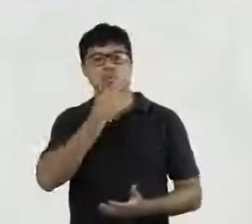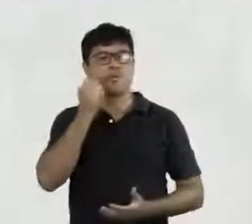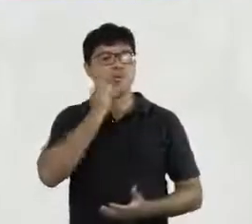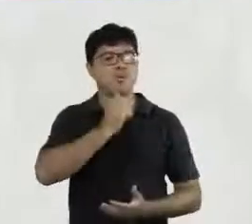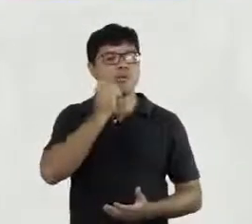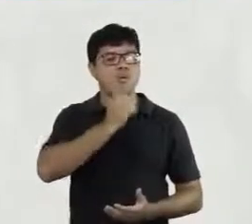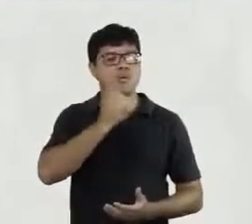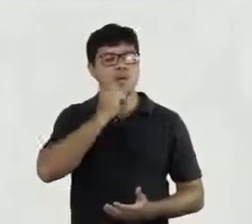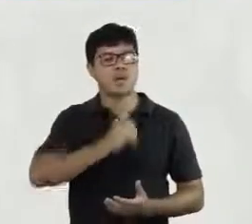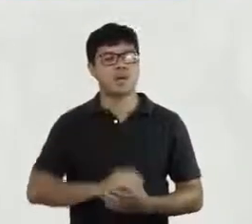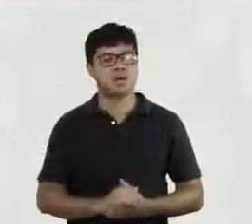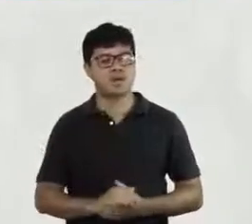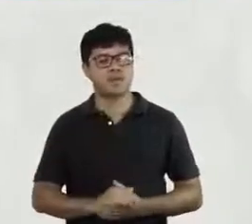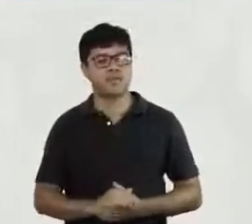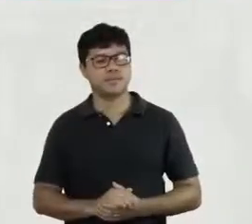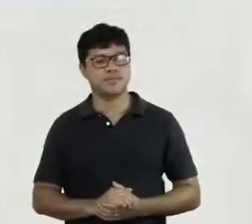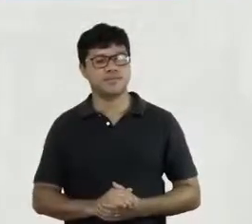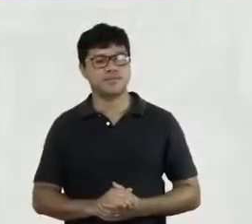todas.